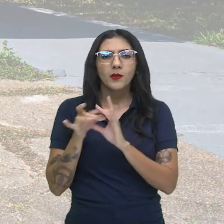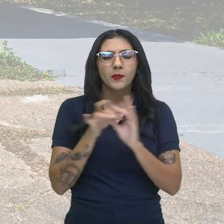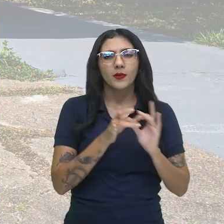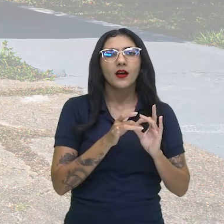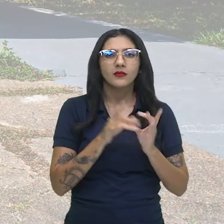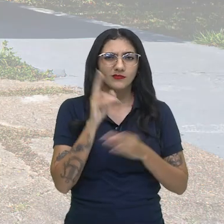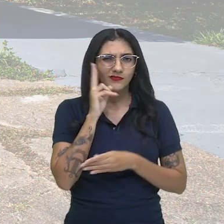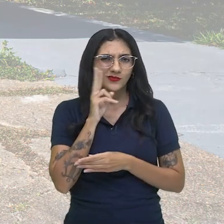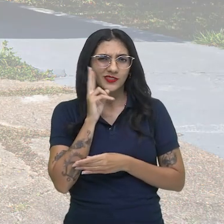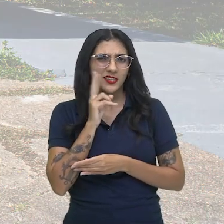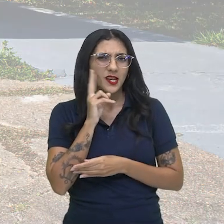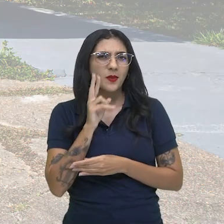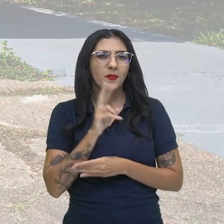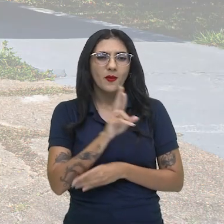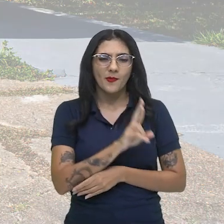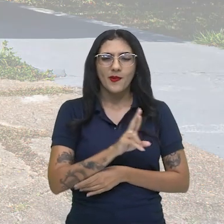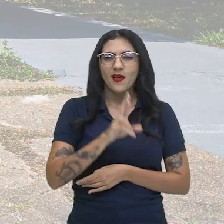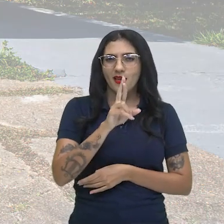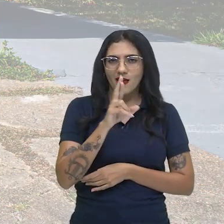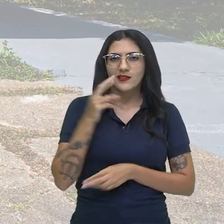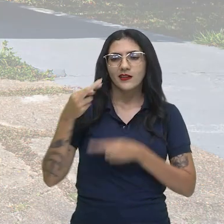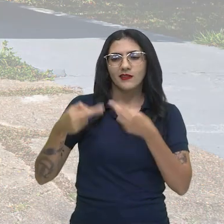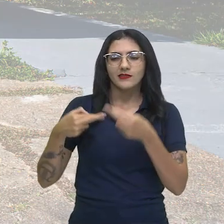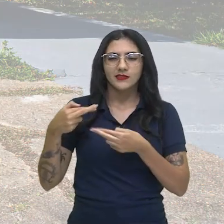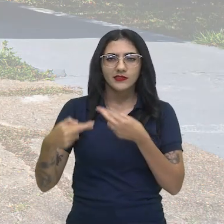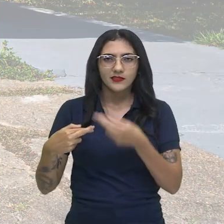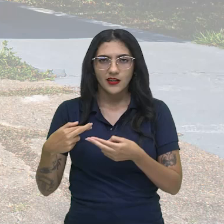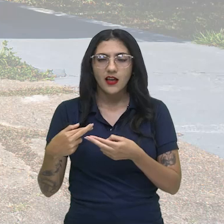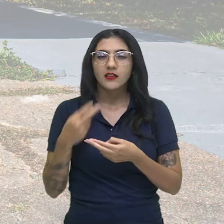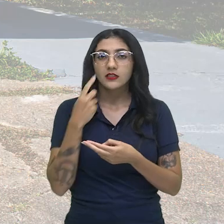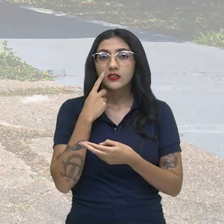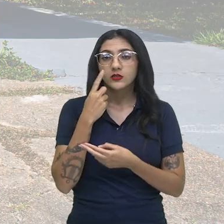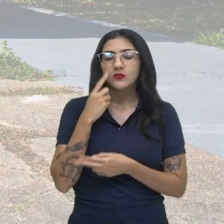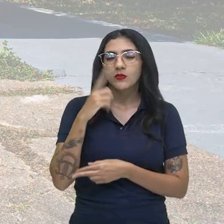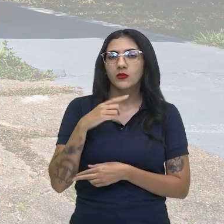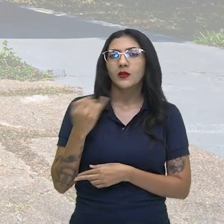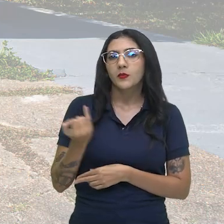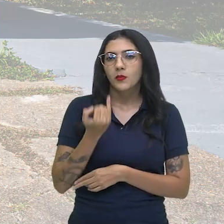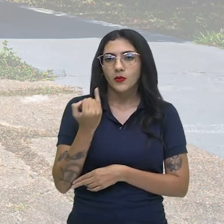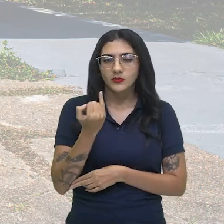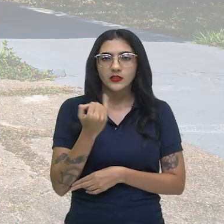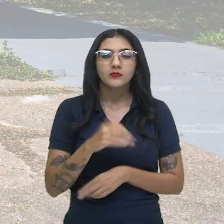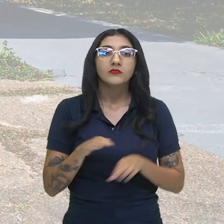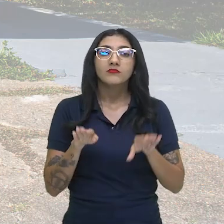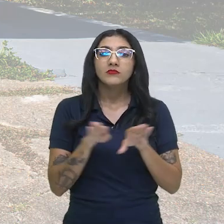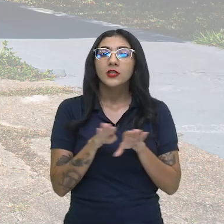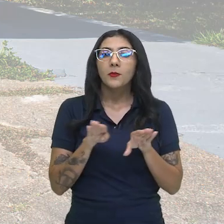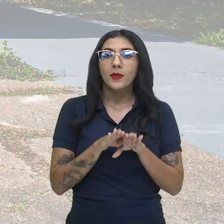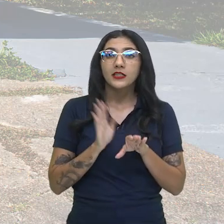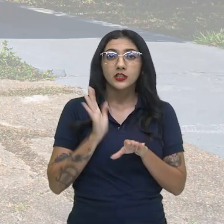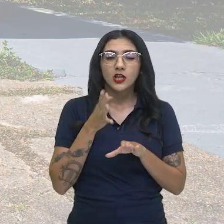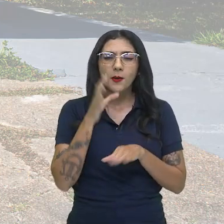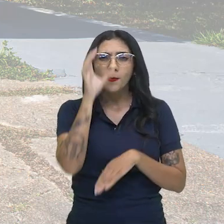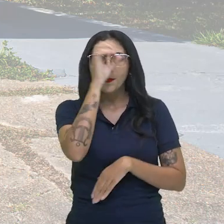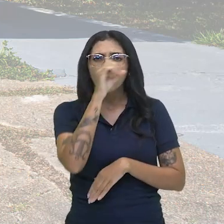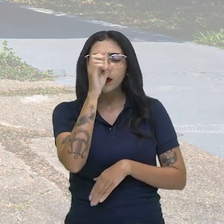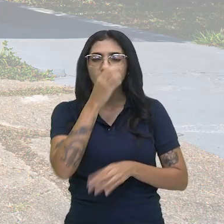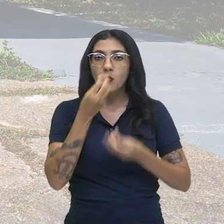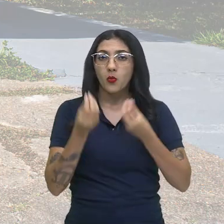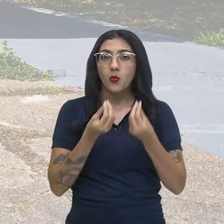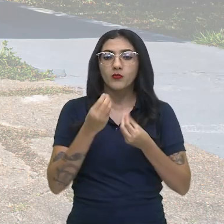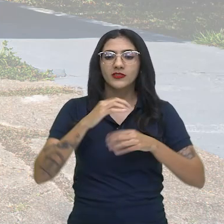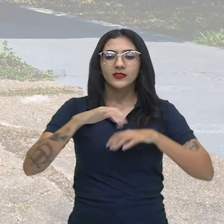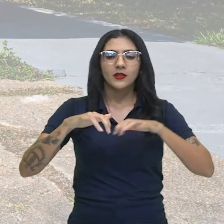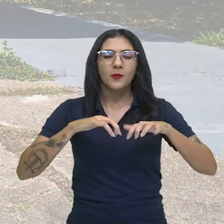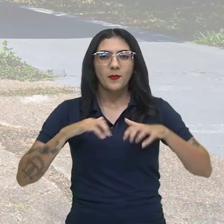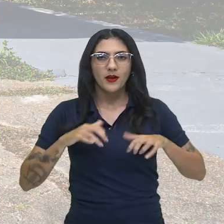que nós vimos, é muito importante aí, né? Nós vimos aí também como se separa esses resíduos e a gente vai fazer